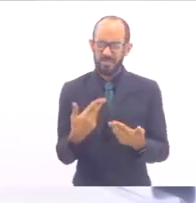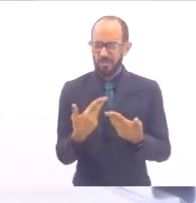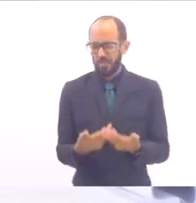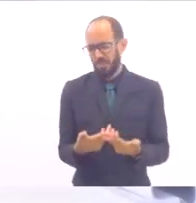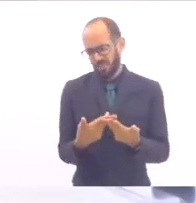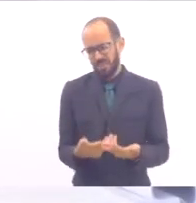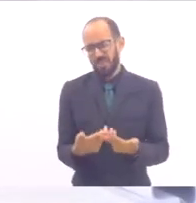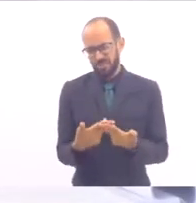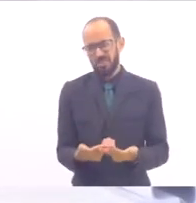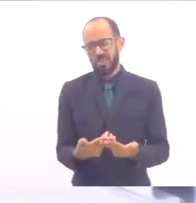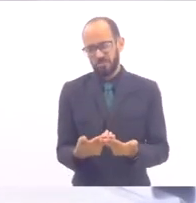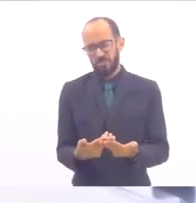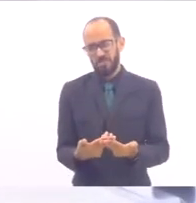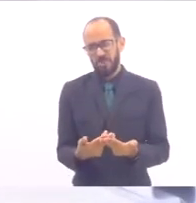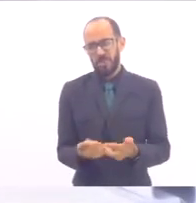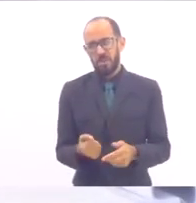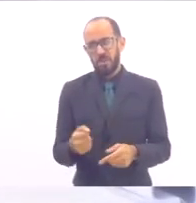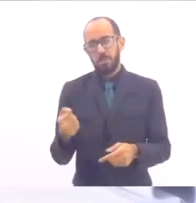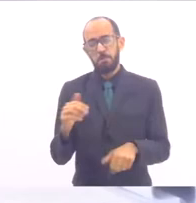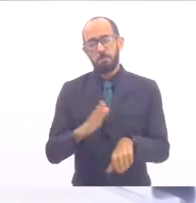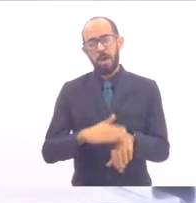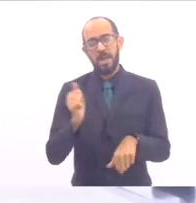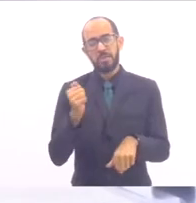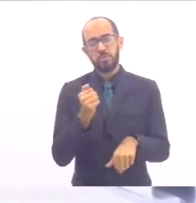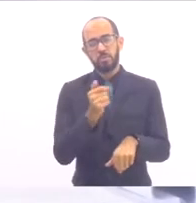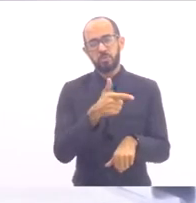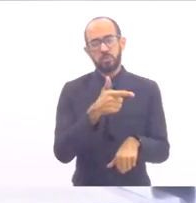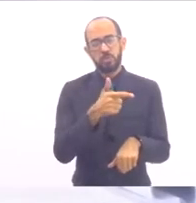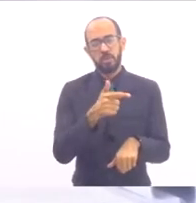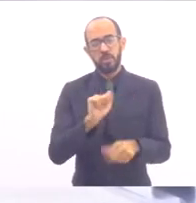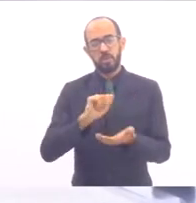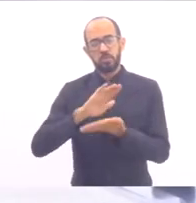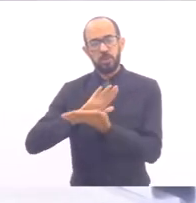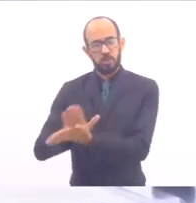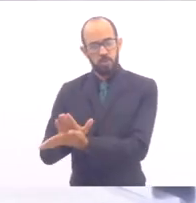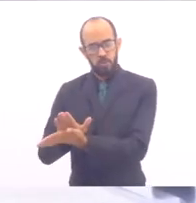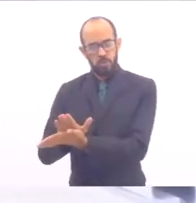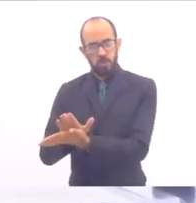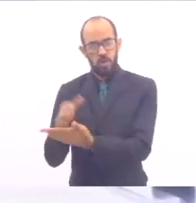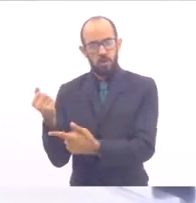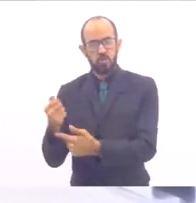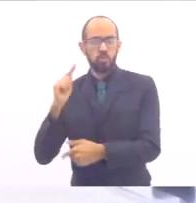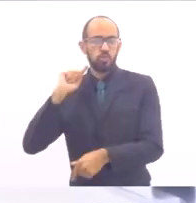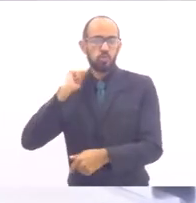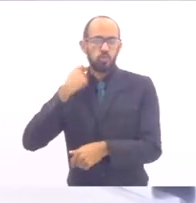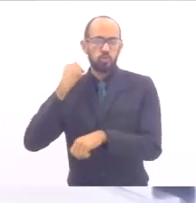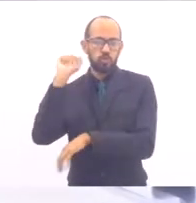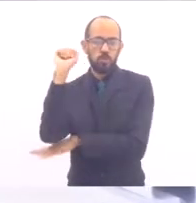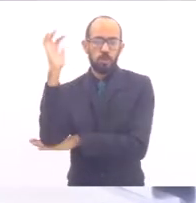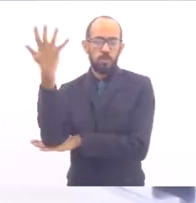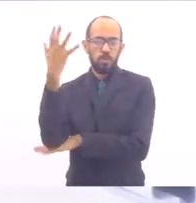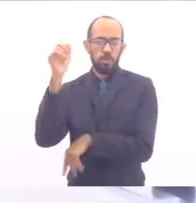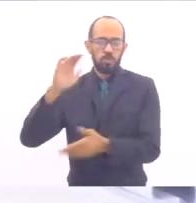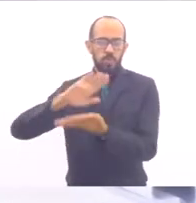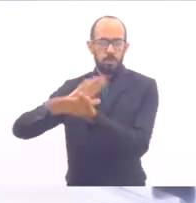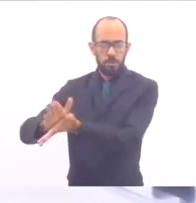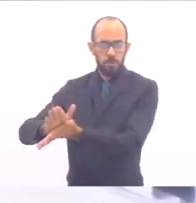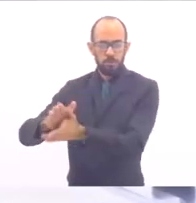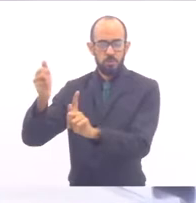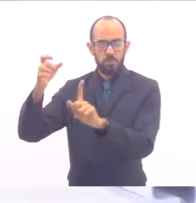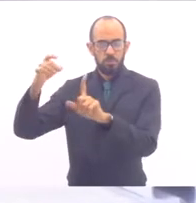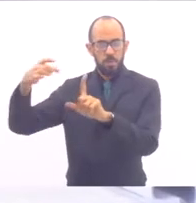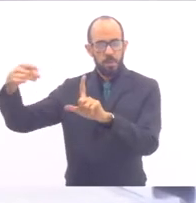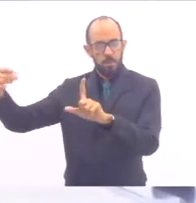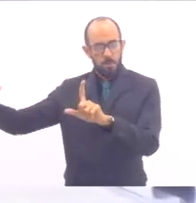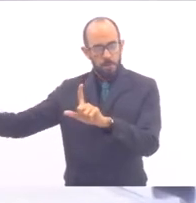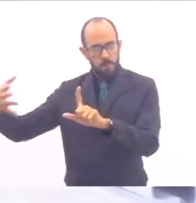os poluidores, que os racistas, que os machistas, né, que os homofóbicos, para que esses